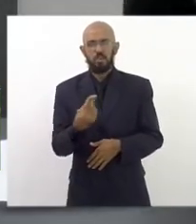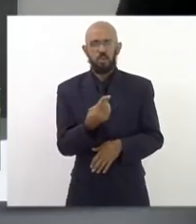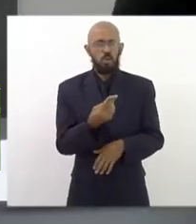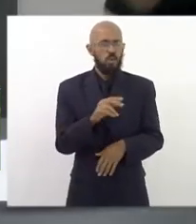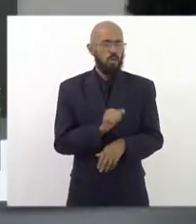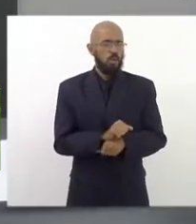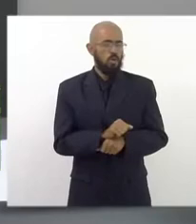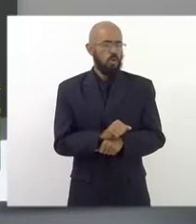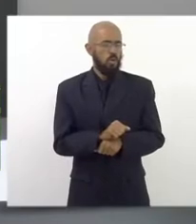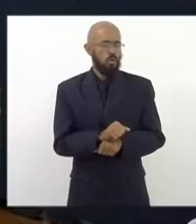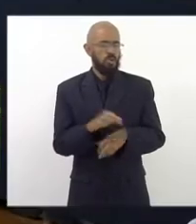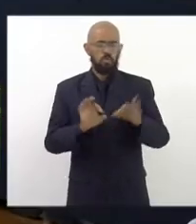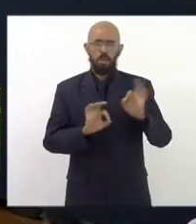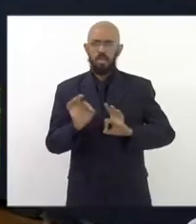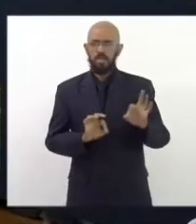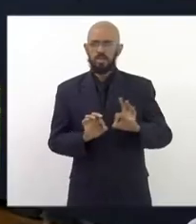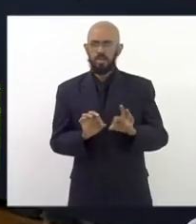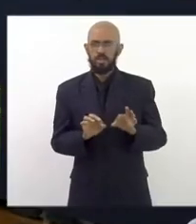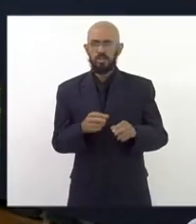é que a gente o chama aqui.